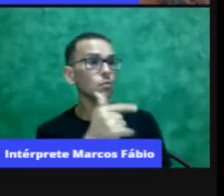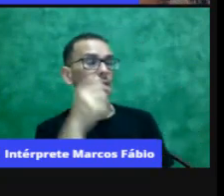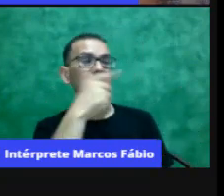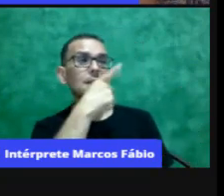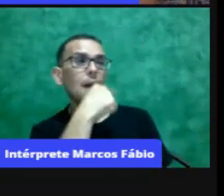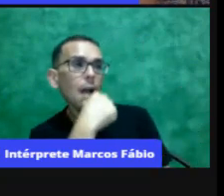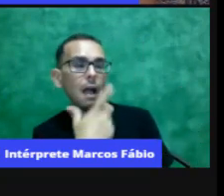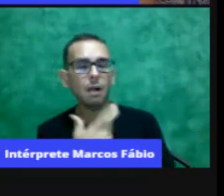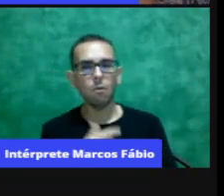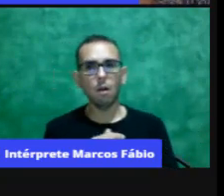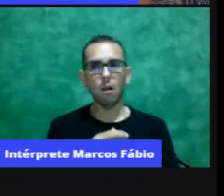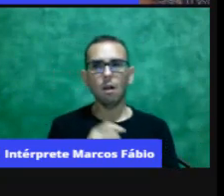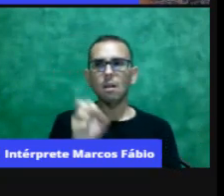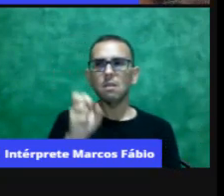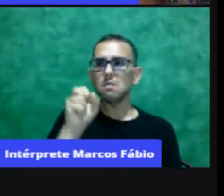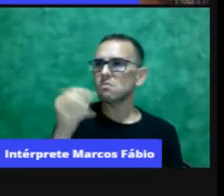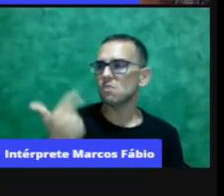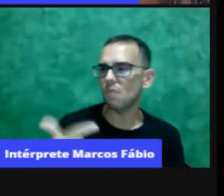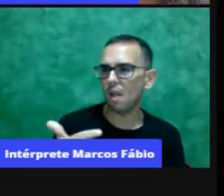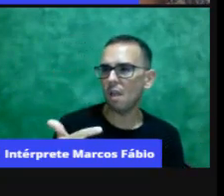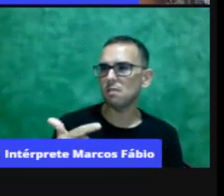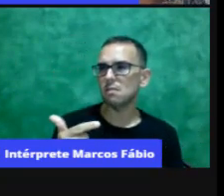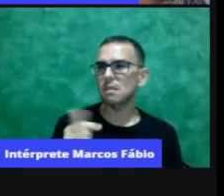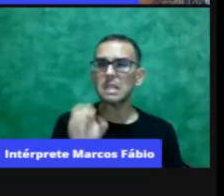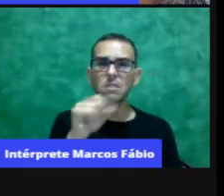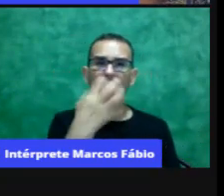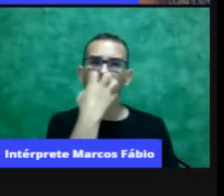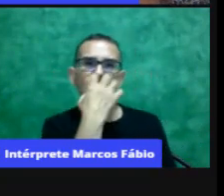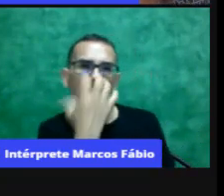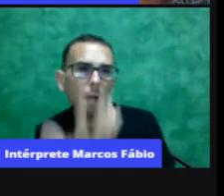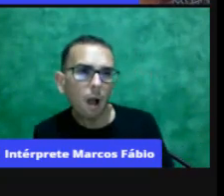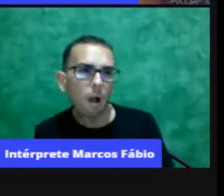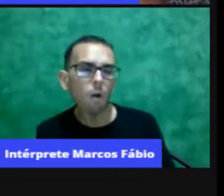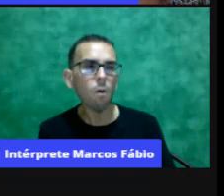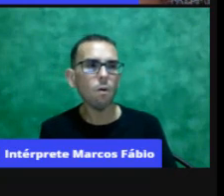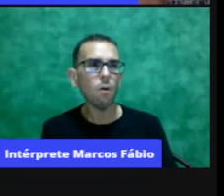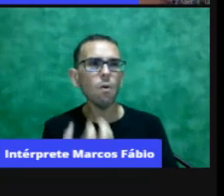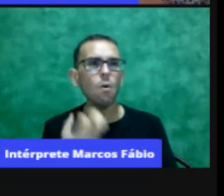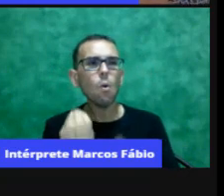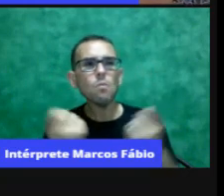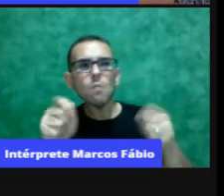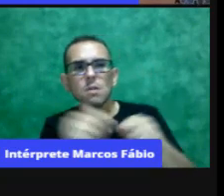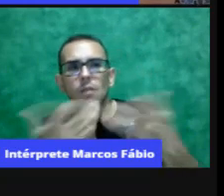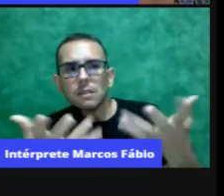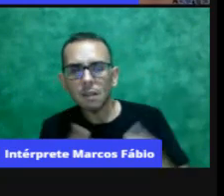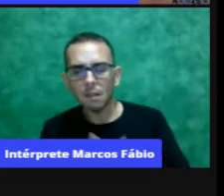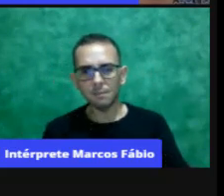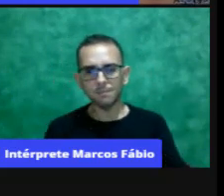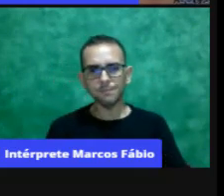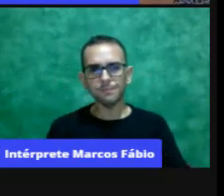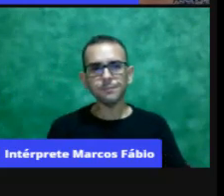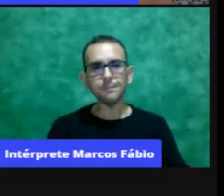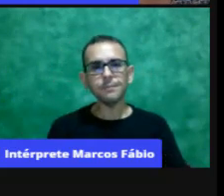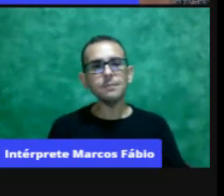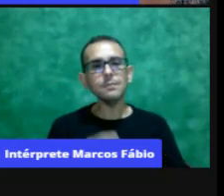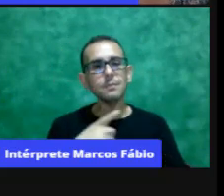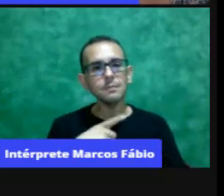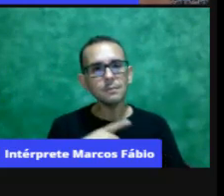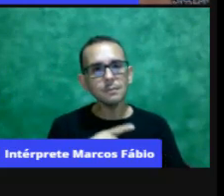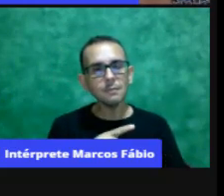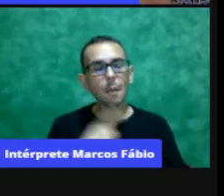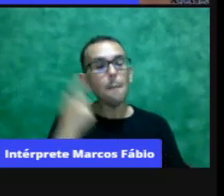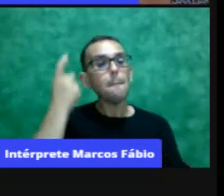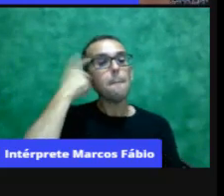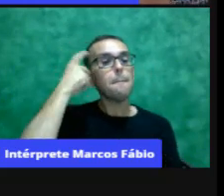água, e se você fosse um animal, como é que você agiria? E aí quem responde, quem